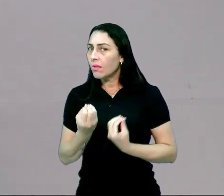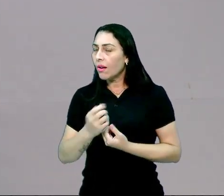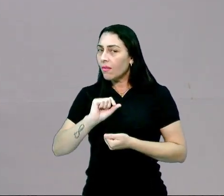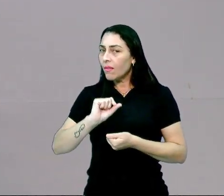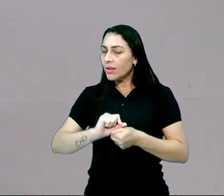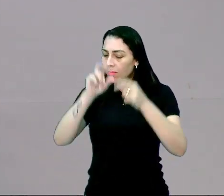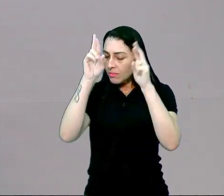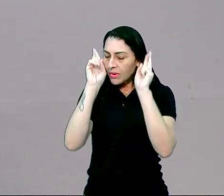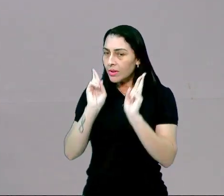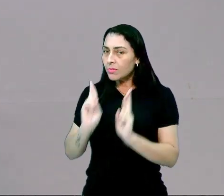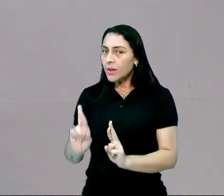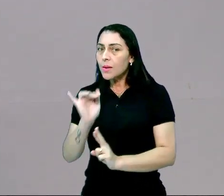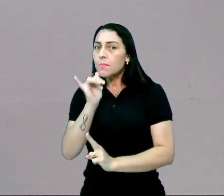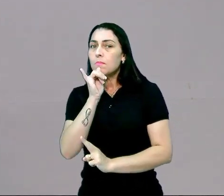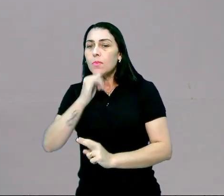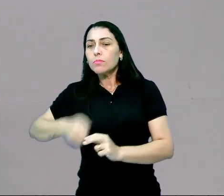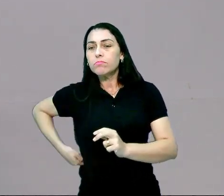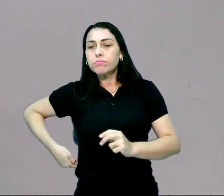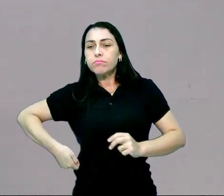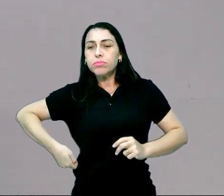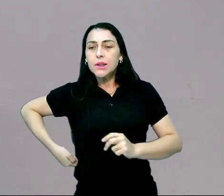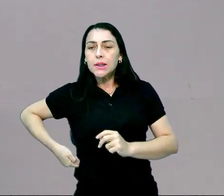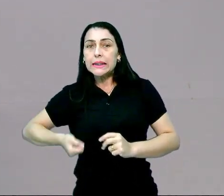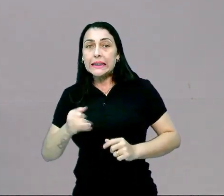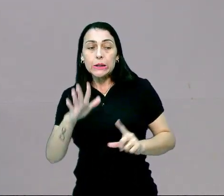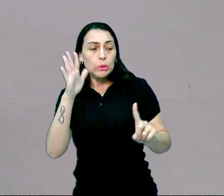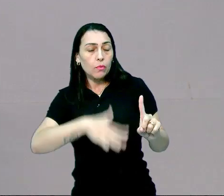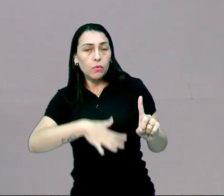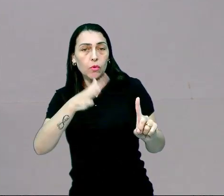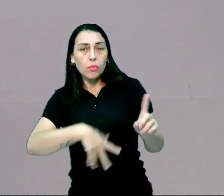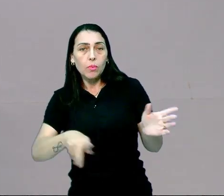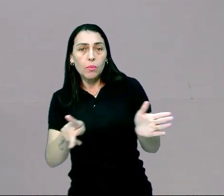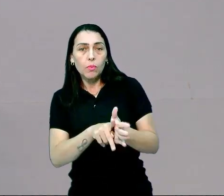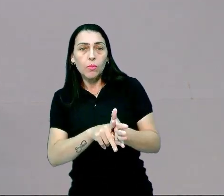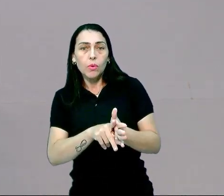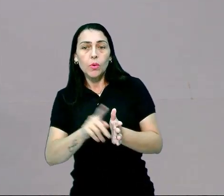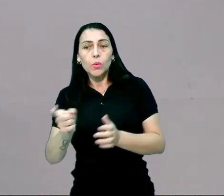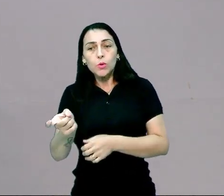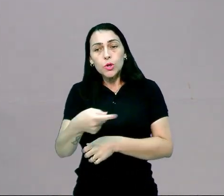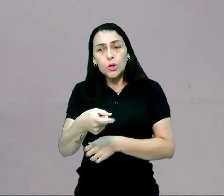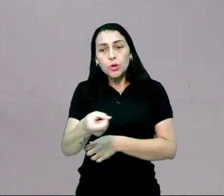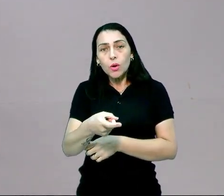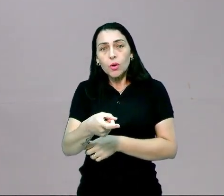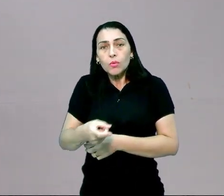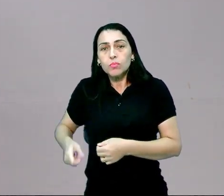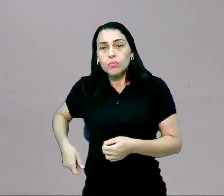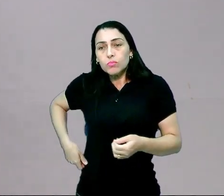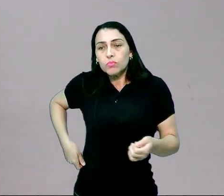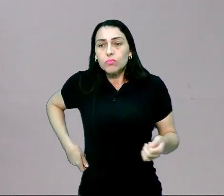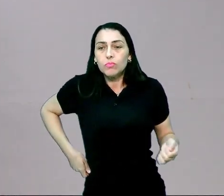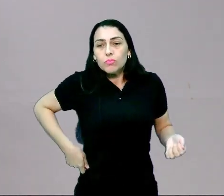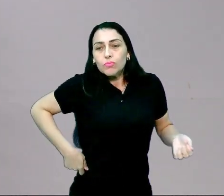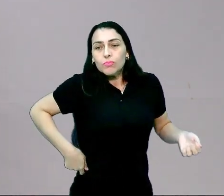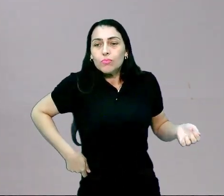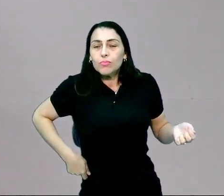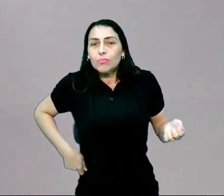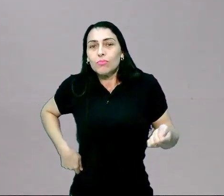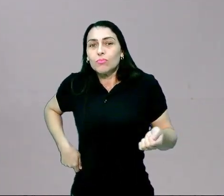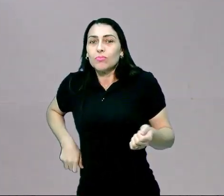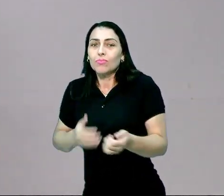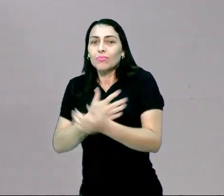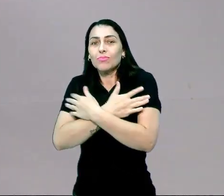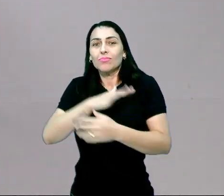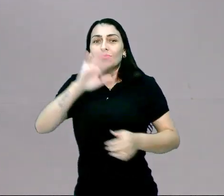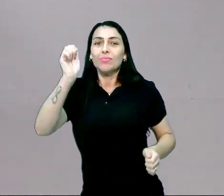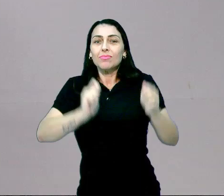para respeitar, por exemplo, a quadrilha sem ser influenciado pelo aspecto do TikTok. Então, o pessoal agora na quadrilha...